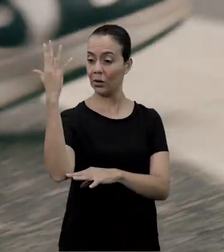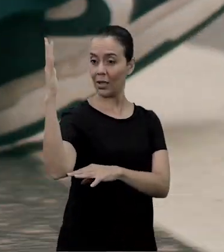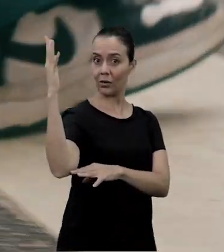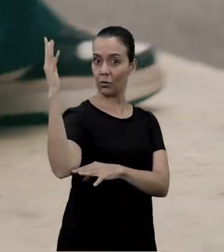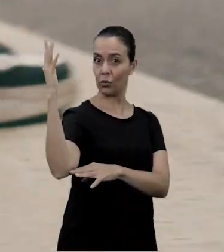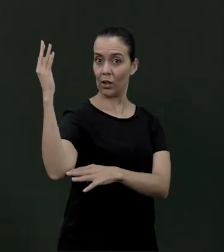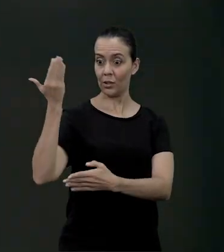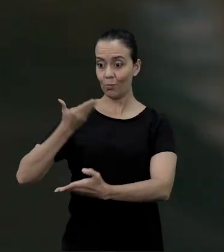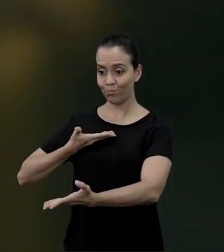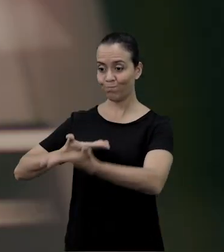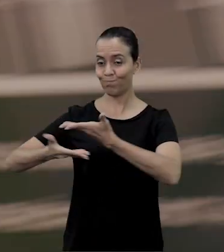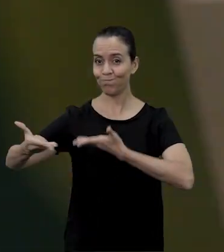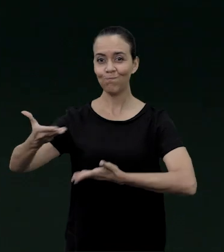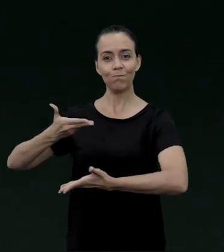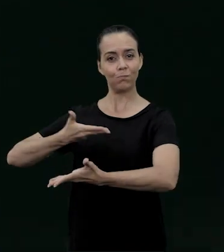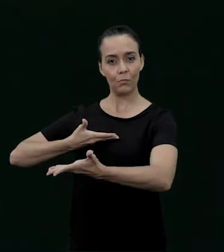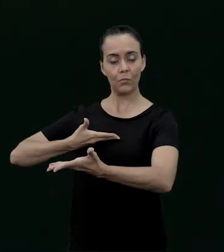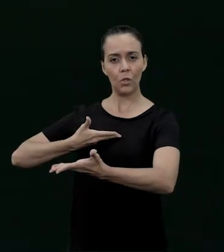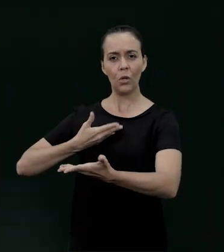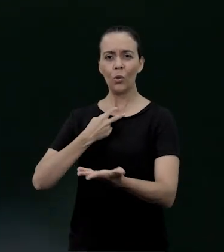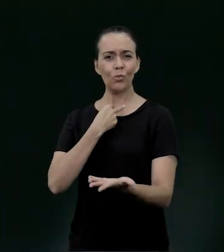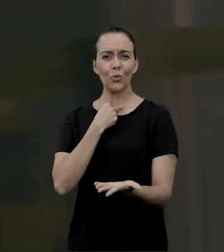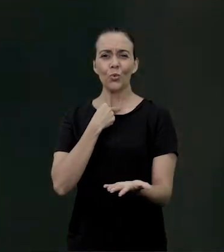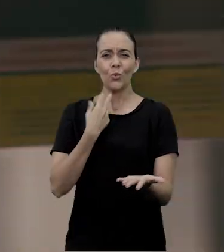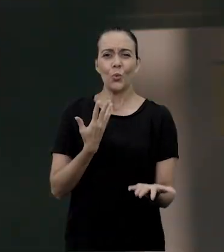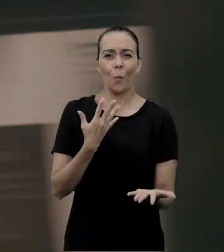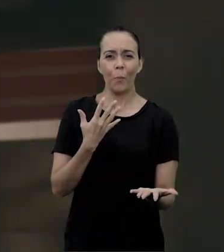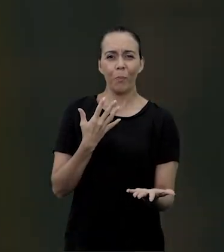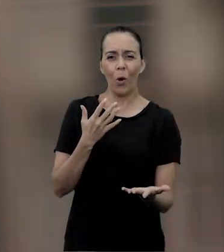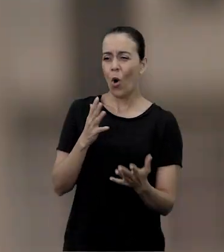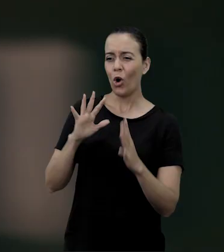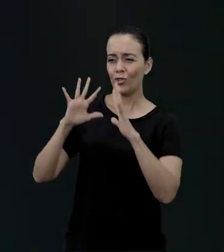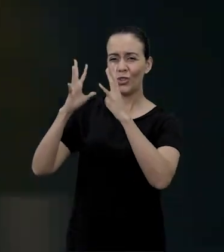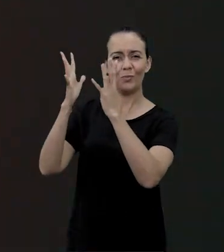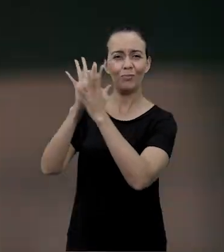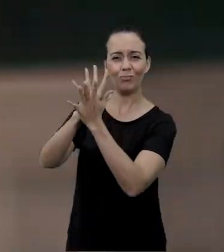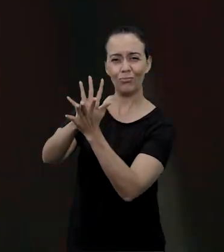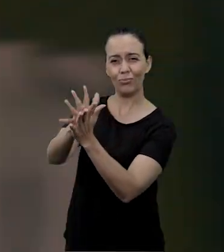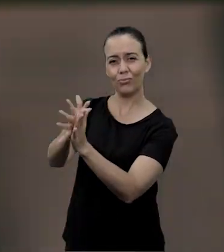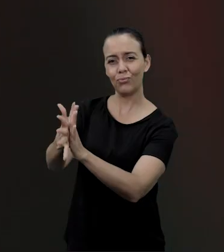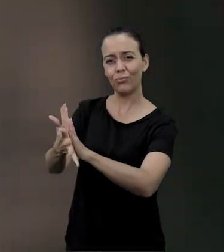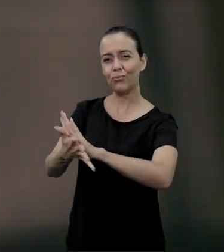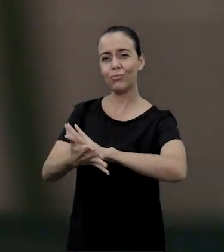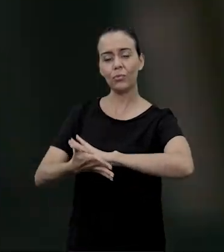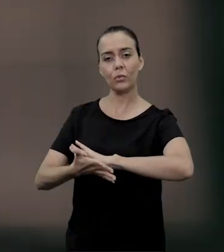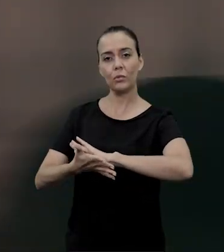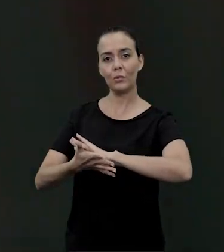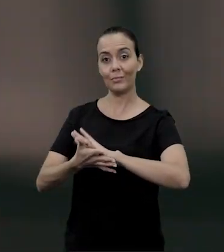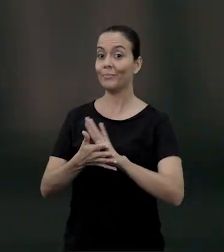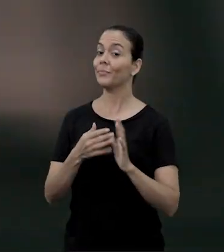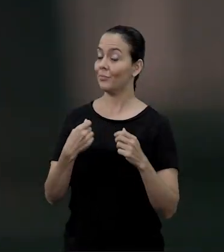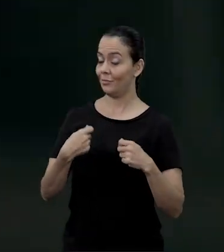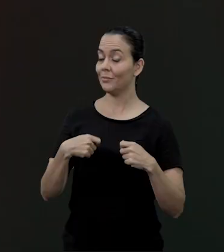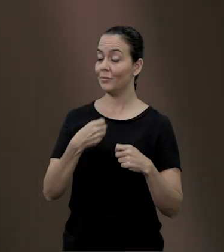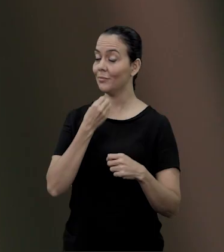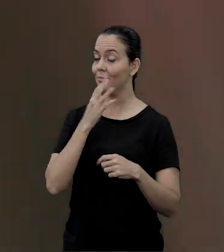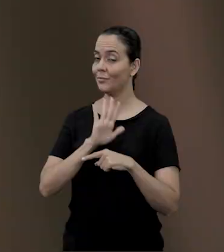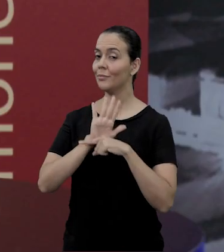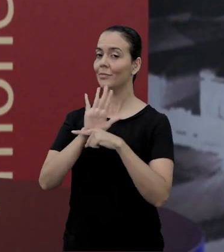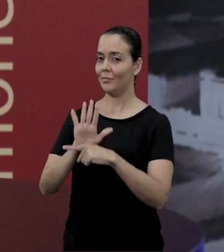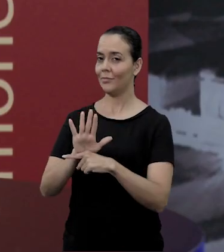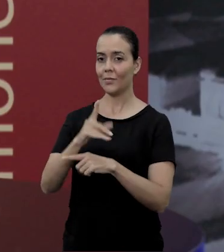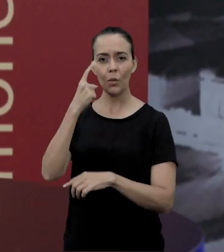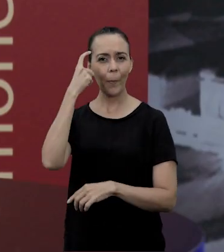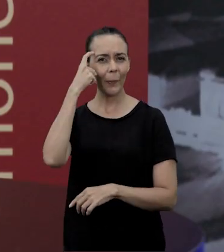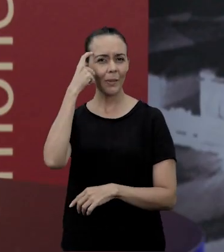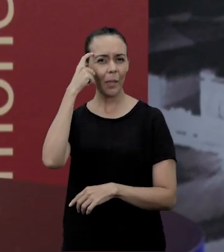extensão, extensão de nós, e que nós não podemos pressioná-la a ponto de destruí-la, a gente vai estar fazendo um enorme bem, né?